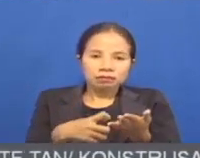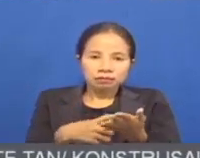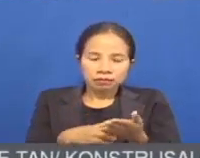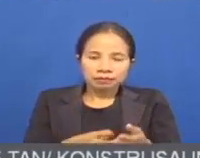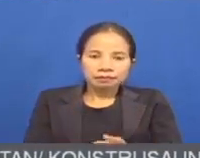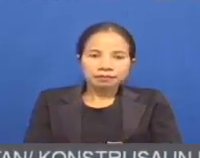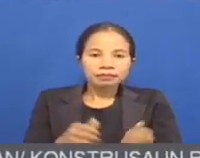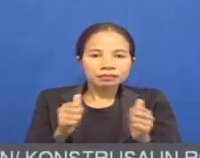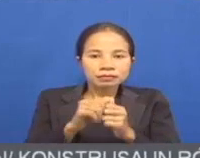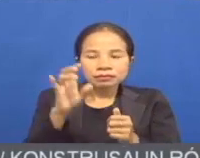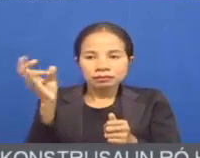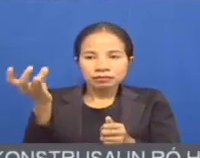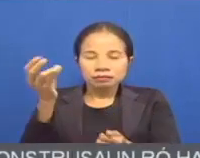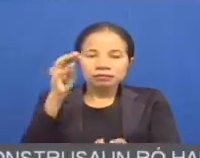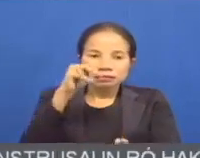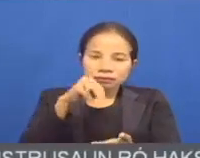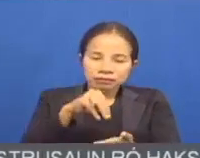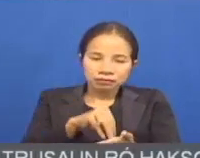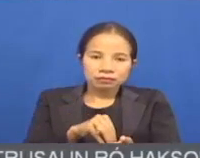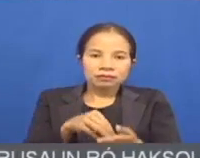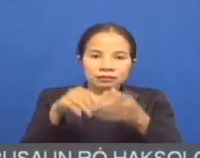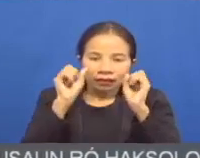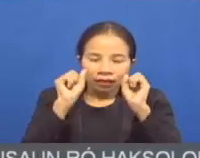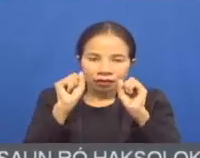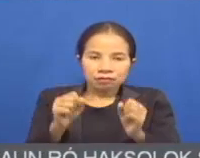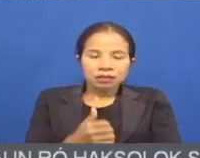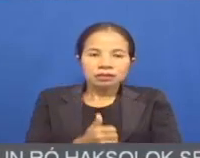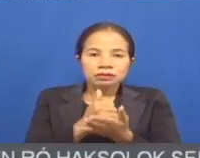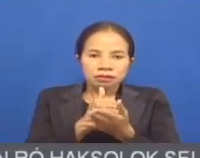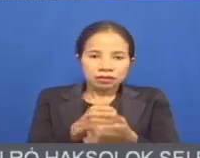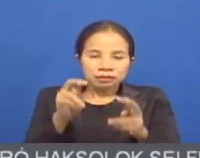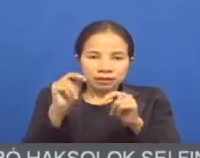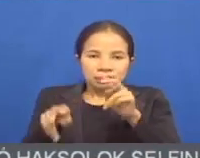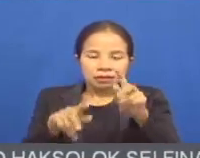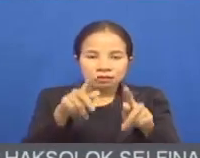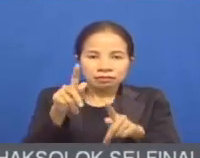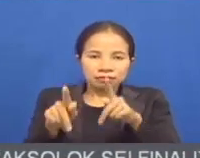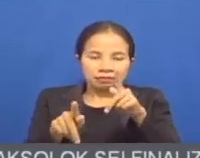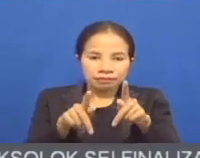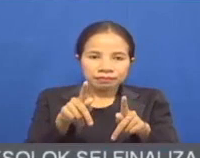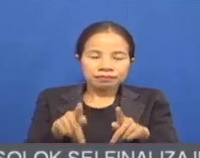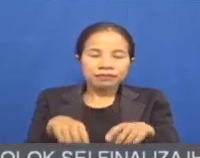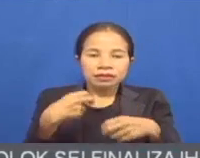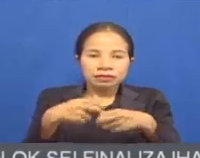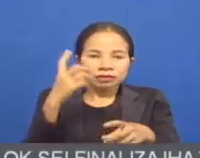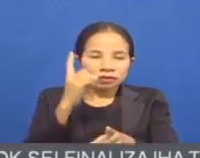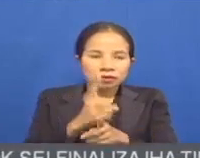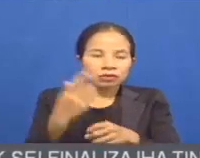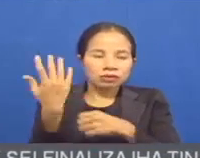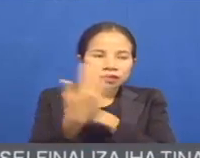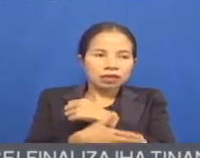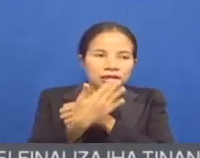to 70 e tal mil, e aquelas tinha ainda, né, a tu não é bele responde a uma necessidade nível, mas agora, né, é difícil de ter, já é lá, não